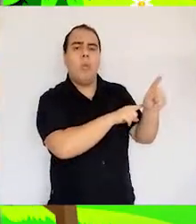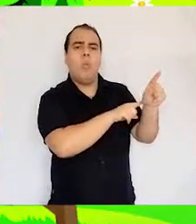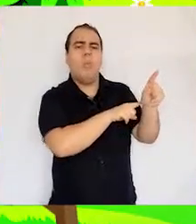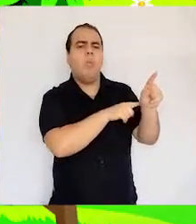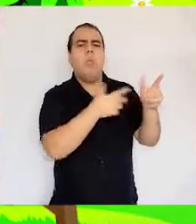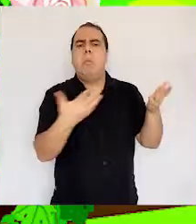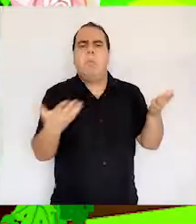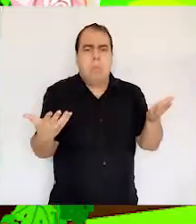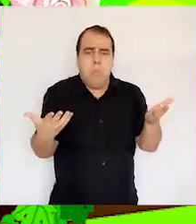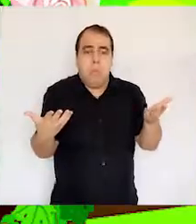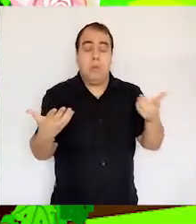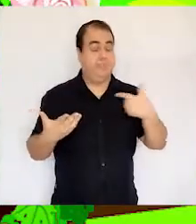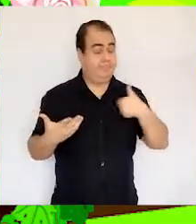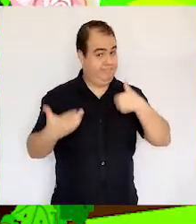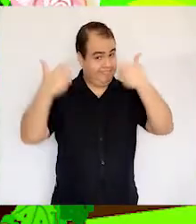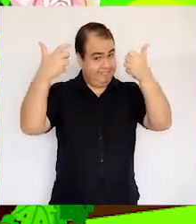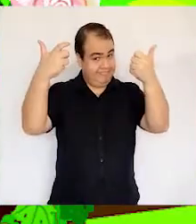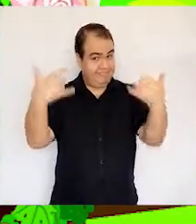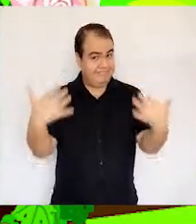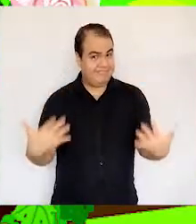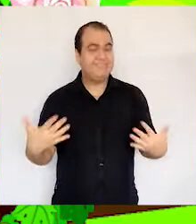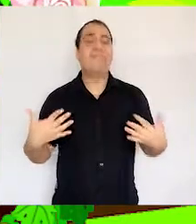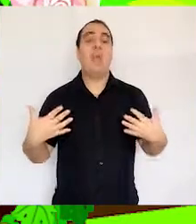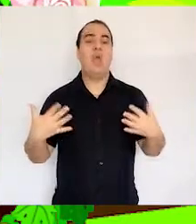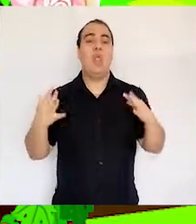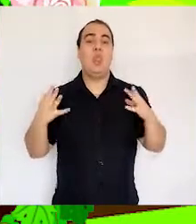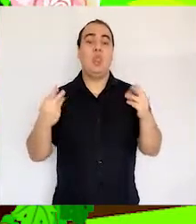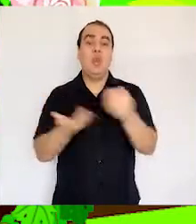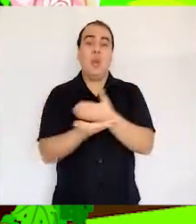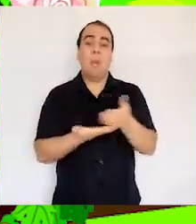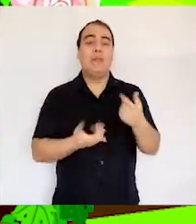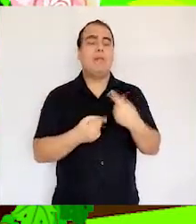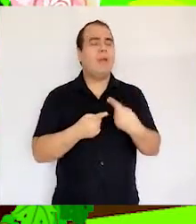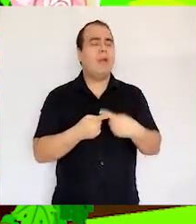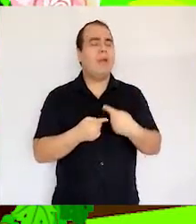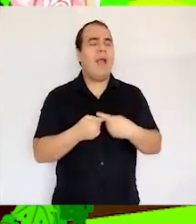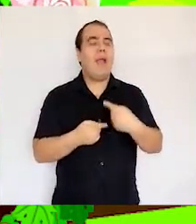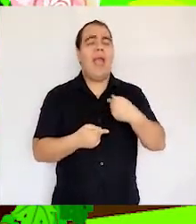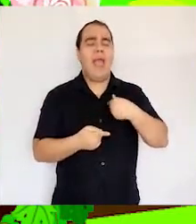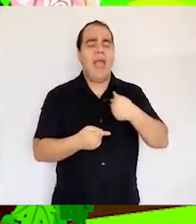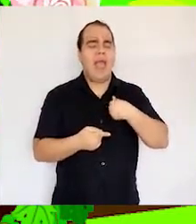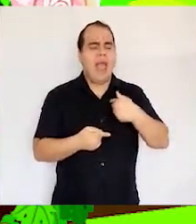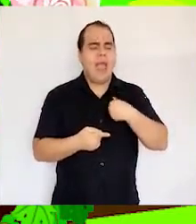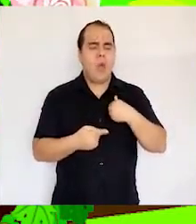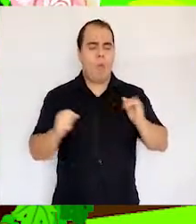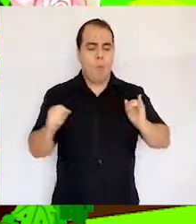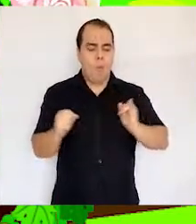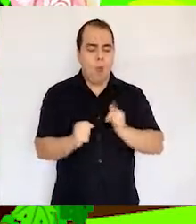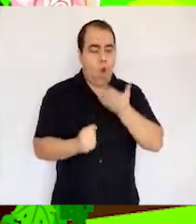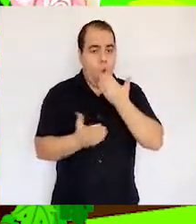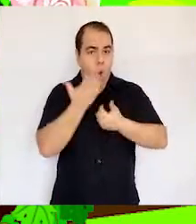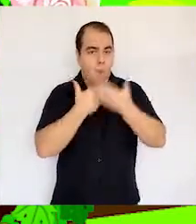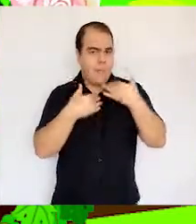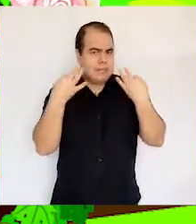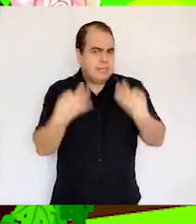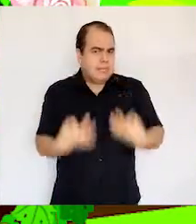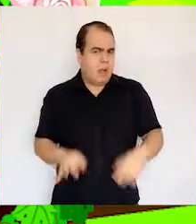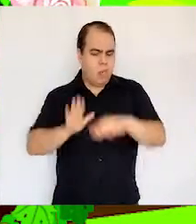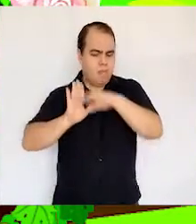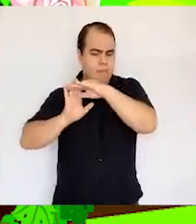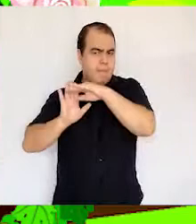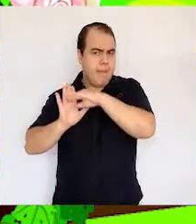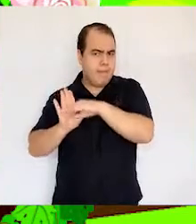polinização. Bem, tudo começa porque eu tenho uma dieta muito regradinha,